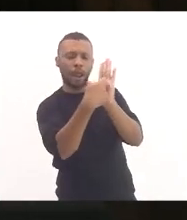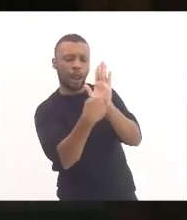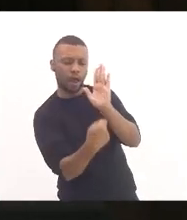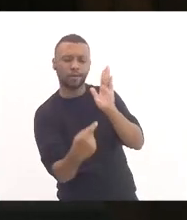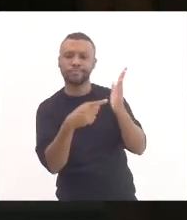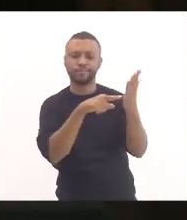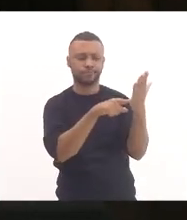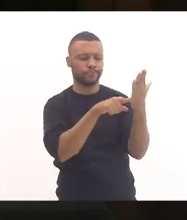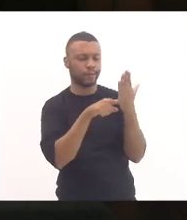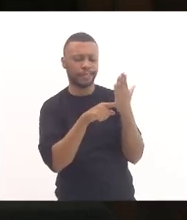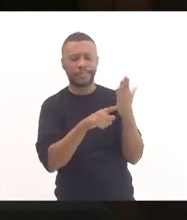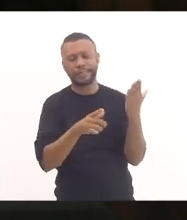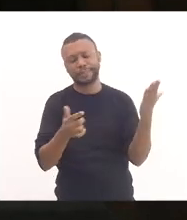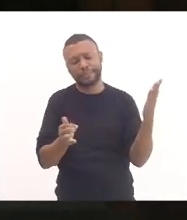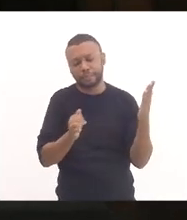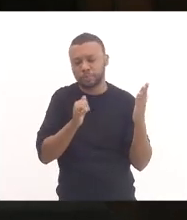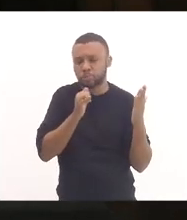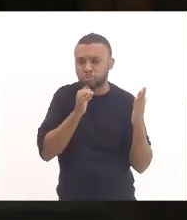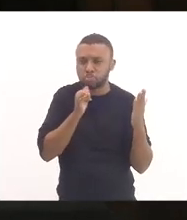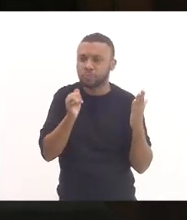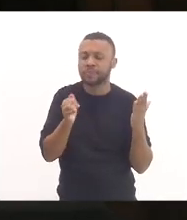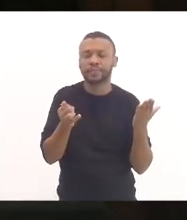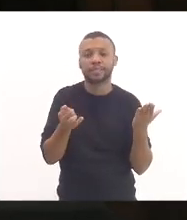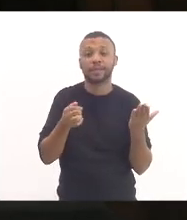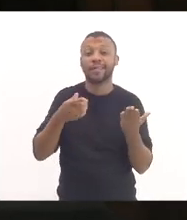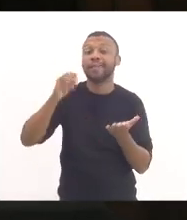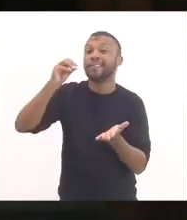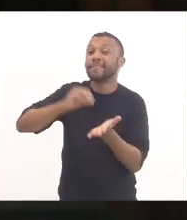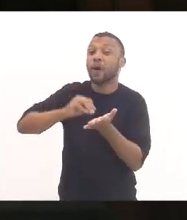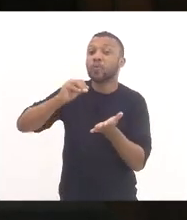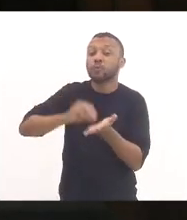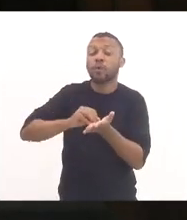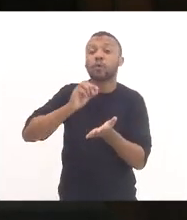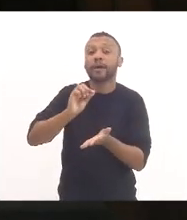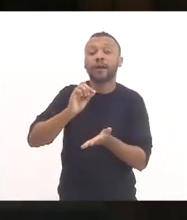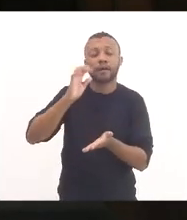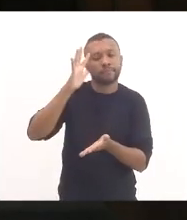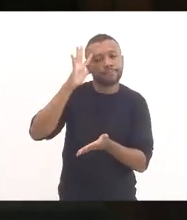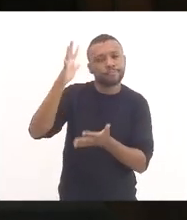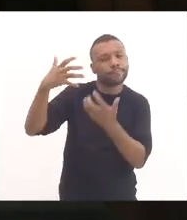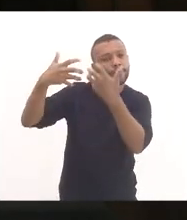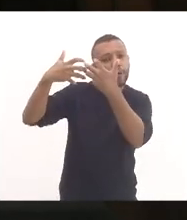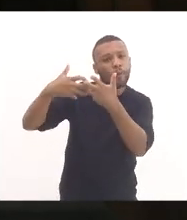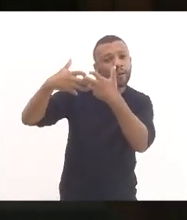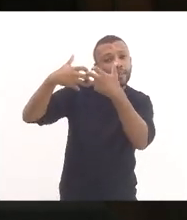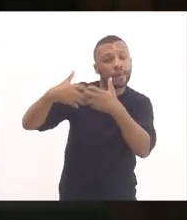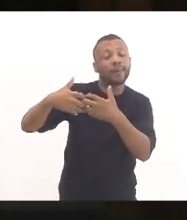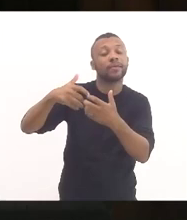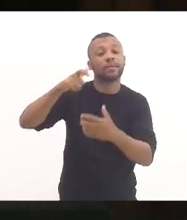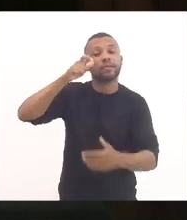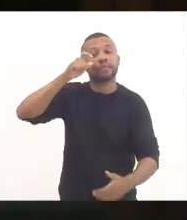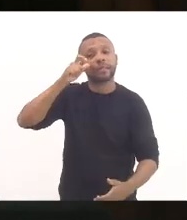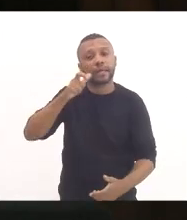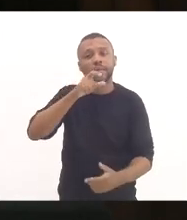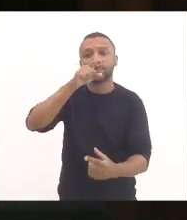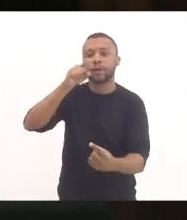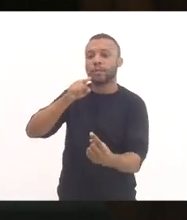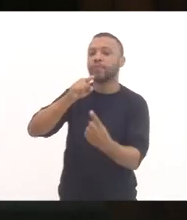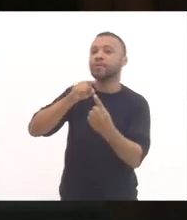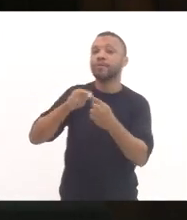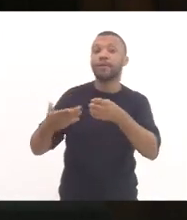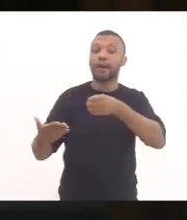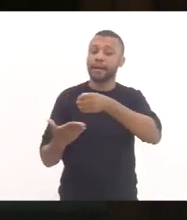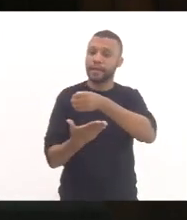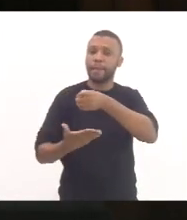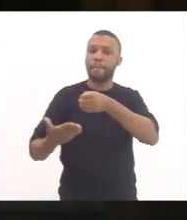apresentado infelizmente tem que refletisse os interesses na base né